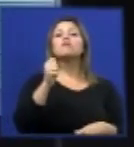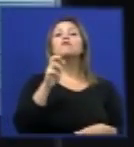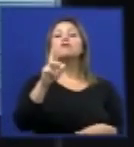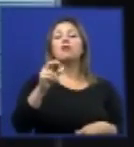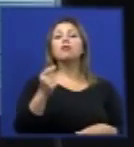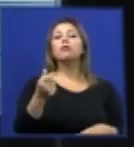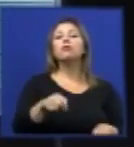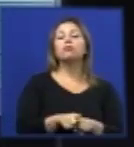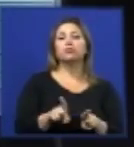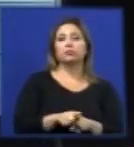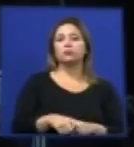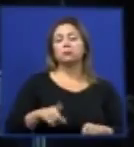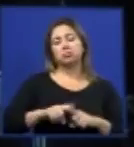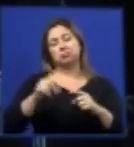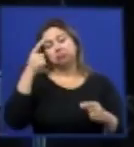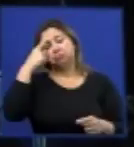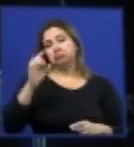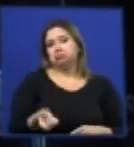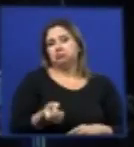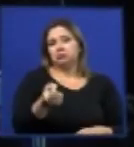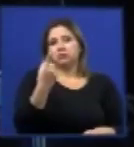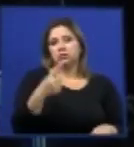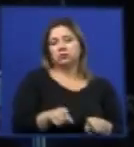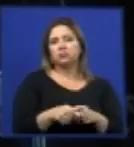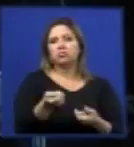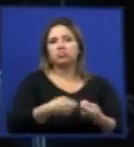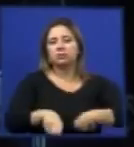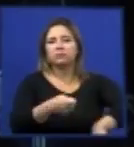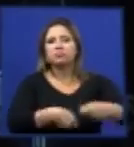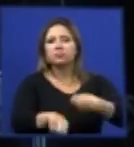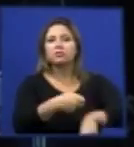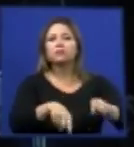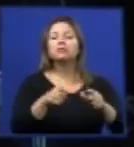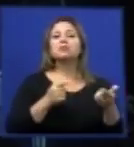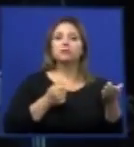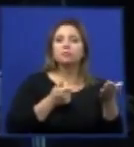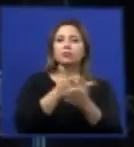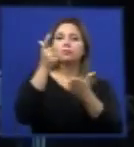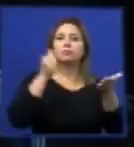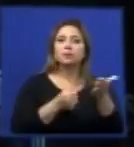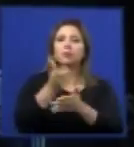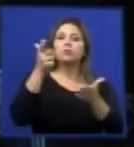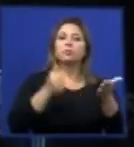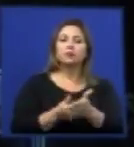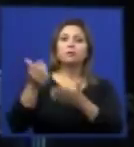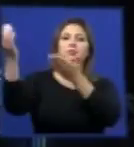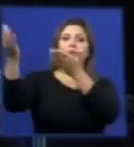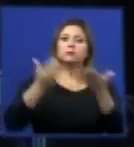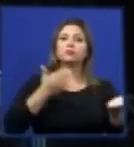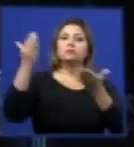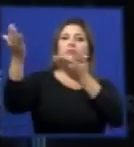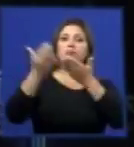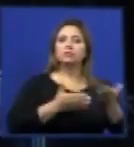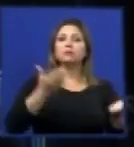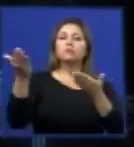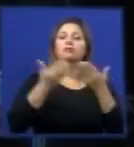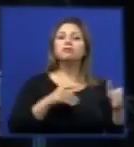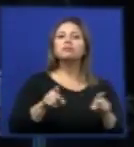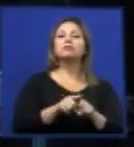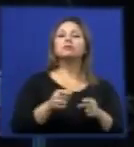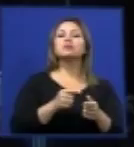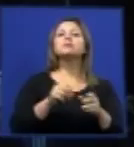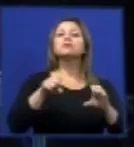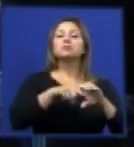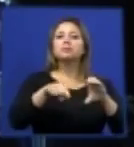por um estranho fenômeno comercial o Brasil importa a um décimo dos preços praticados para pneus usados no